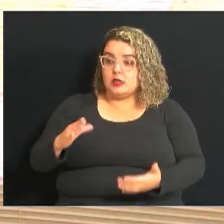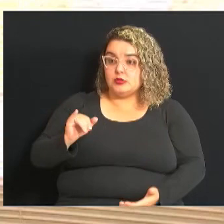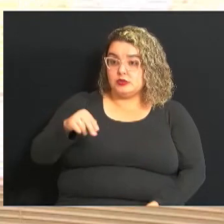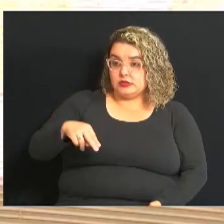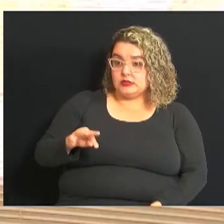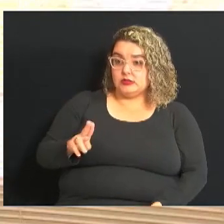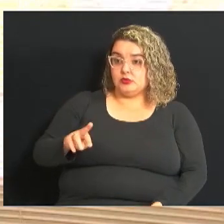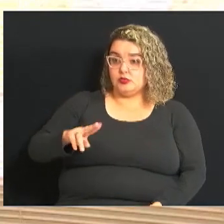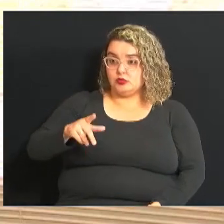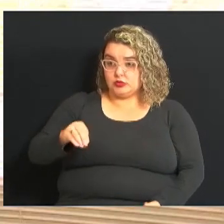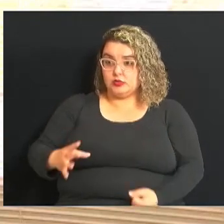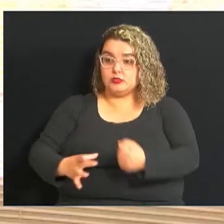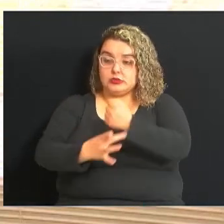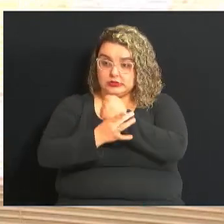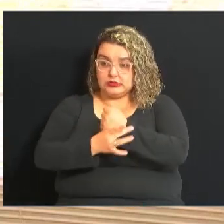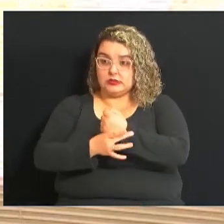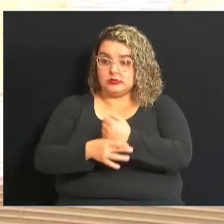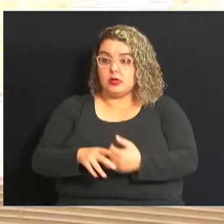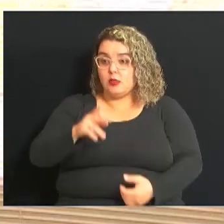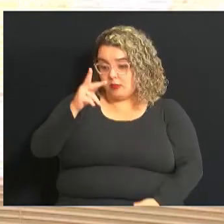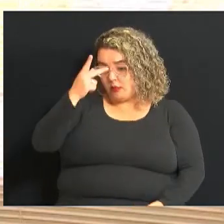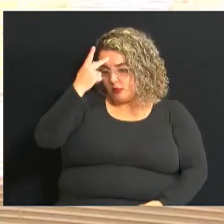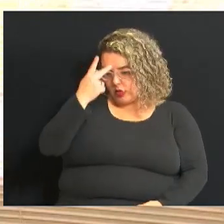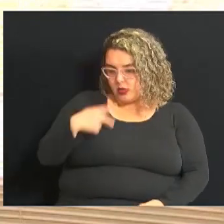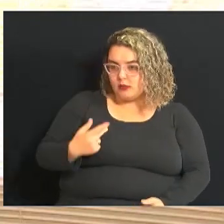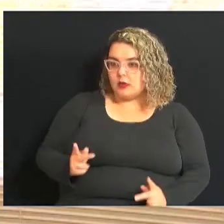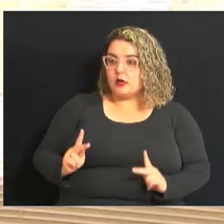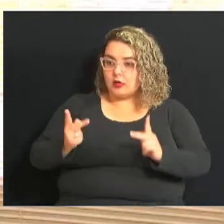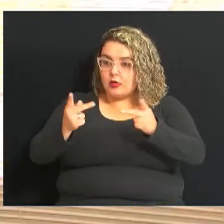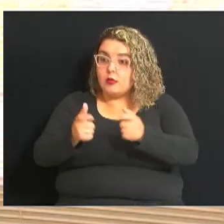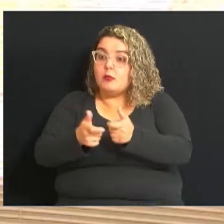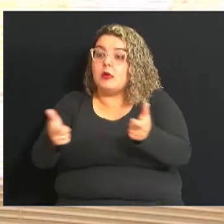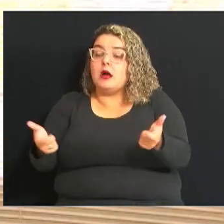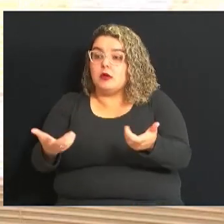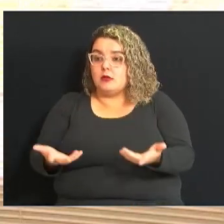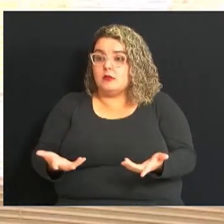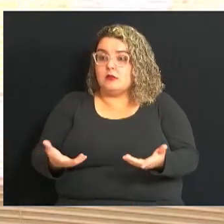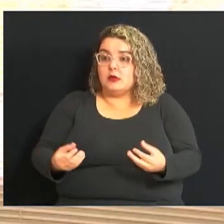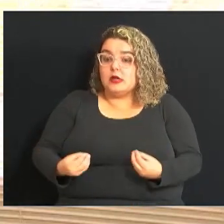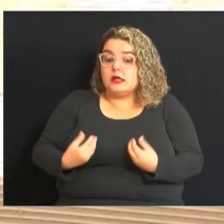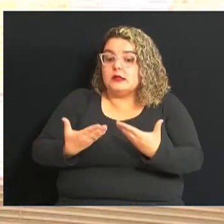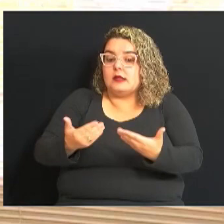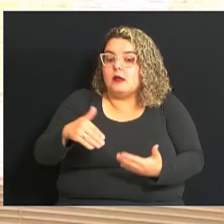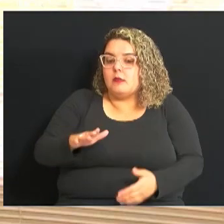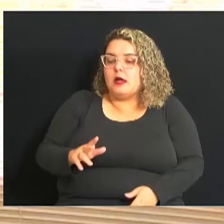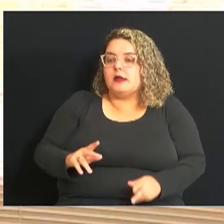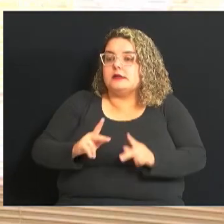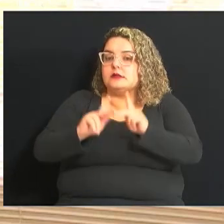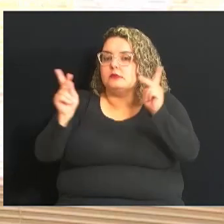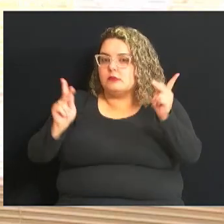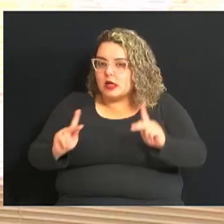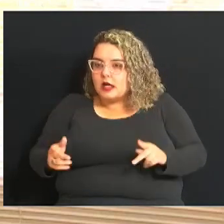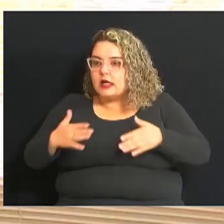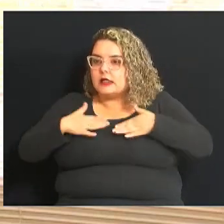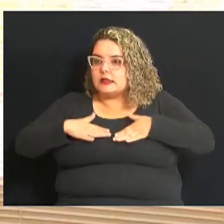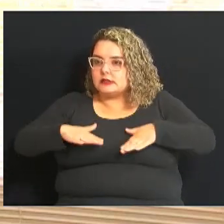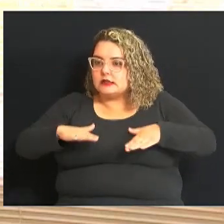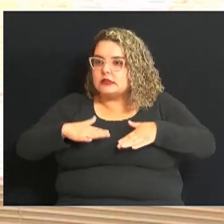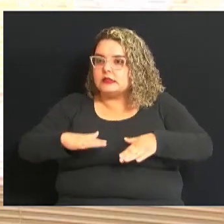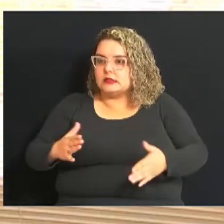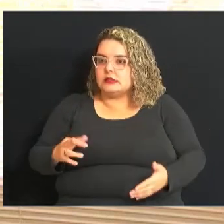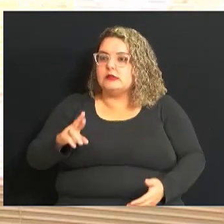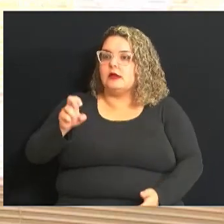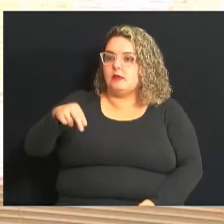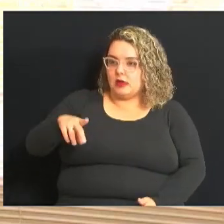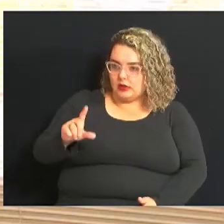si é uma conquista um pouco maior, vai trazer um pouco mais de tranquilidade. Então, a nossa ronda